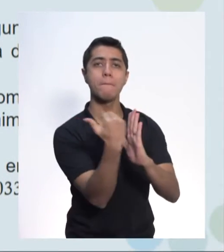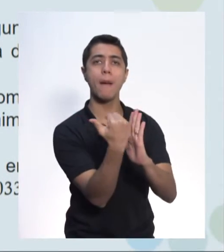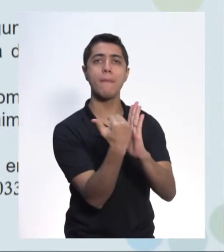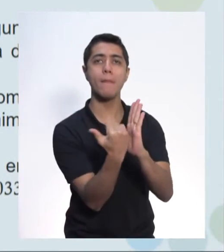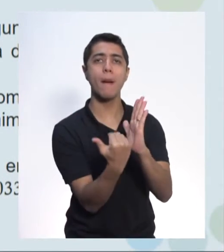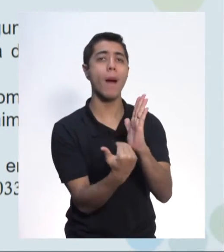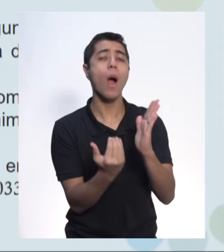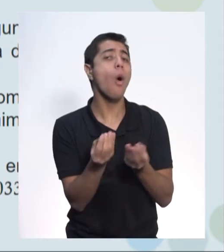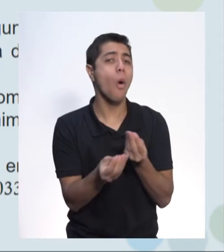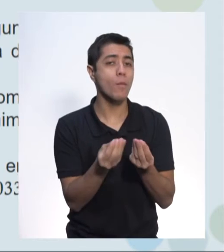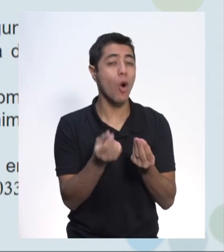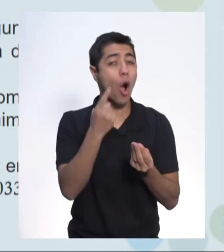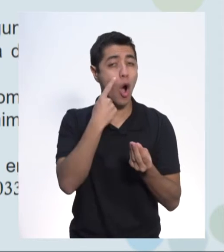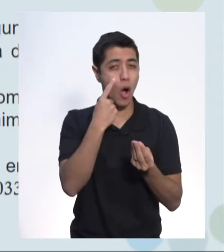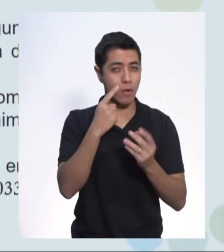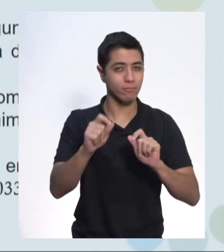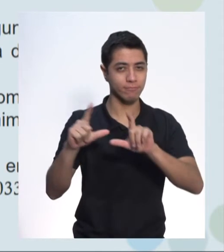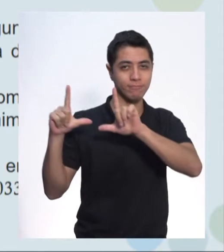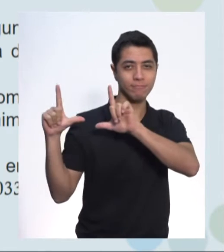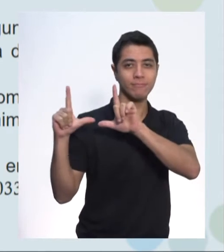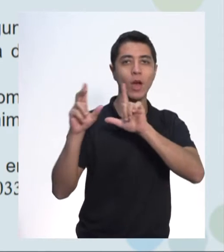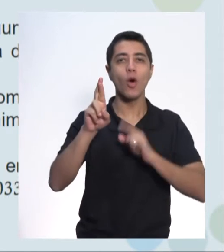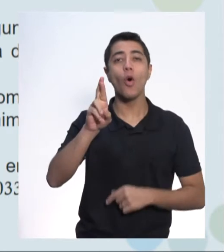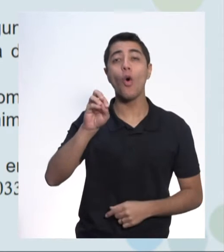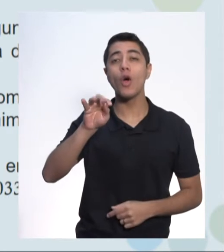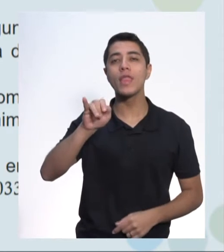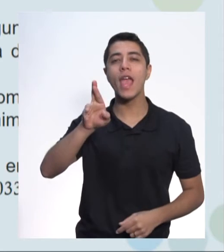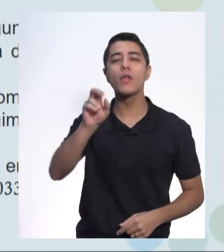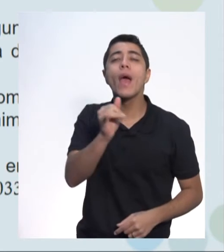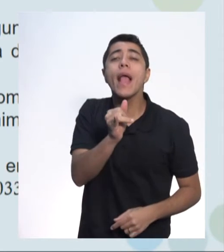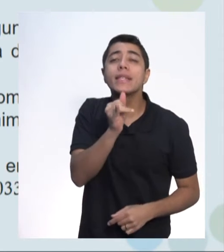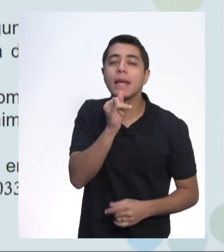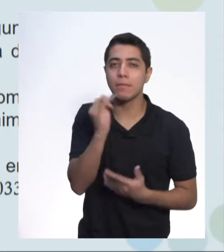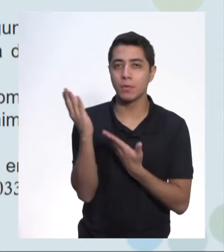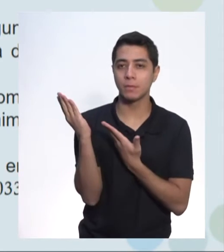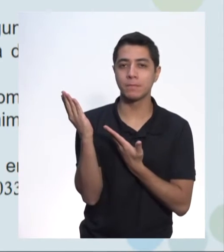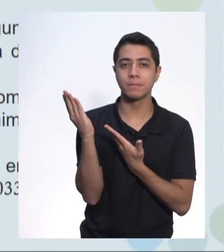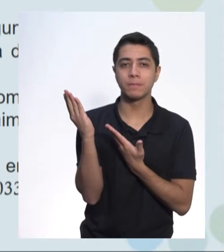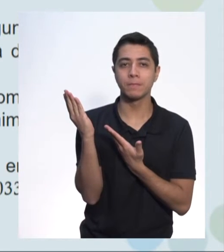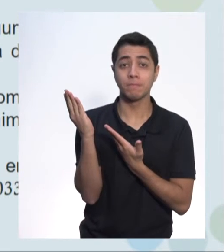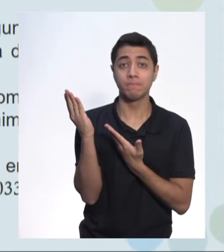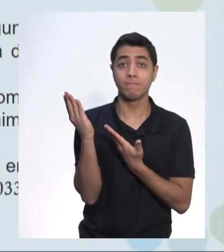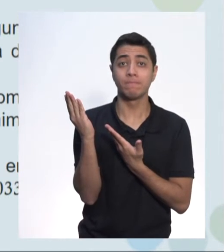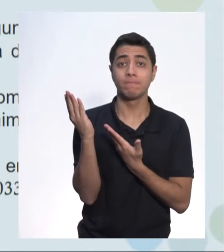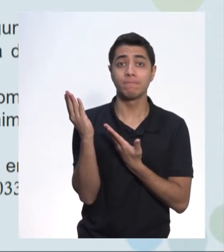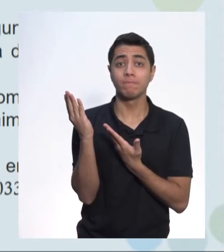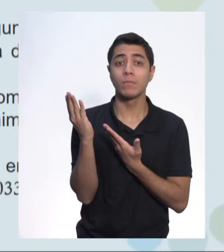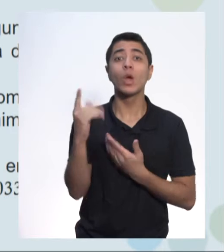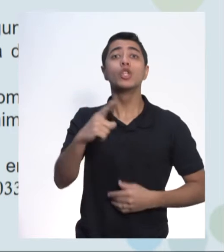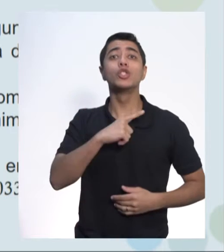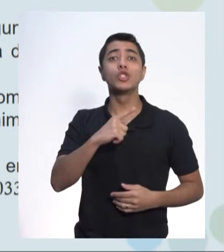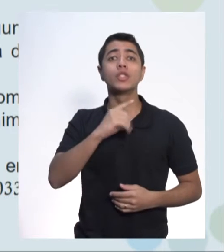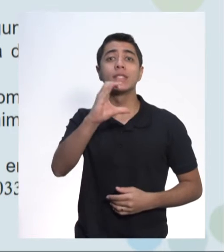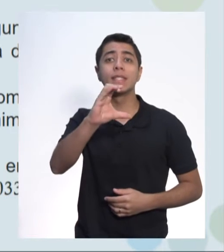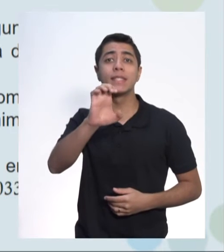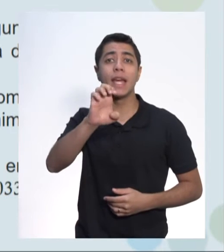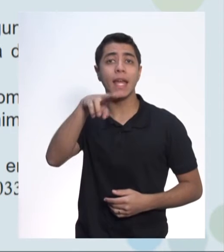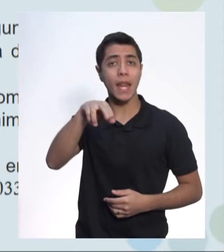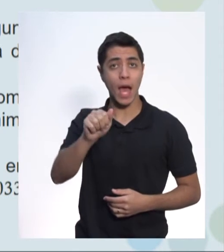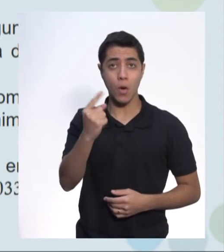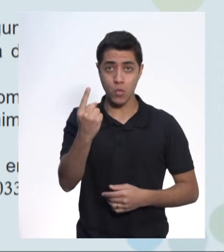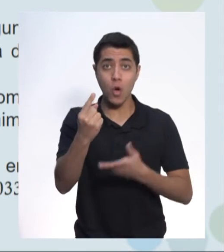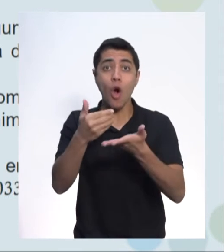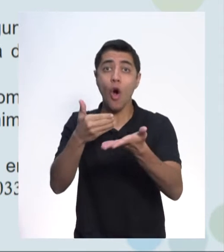roteiro, em cima dele, antes de estar escrito cena 1, a gente tem lá o cabeçalho. Então, ele está definindo qual que é o lugar, onde as